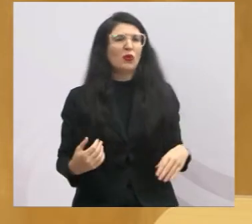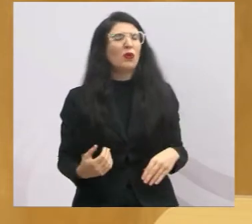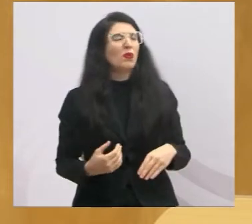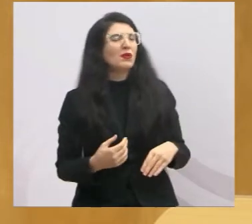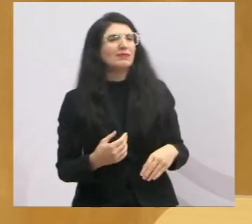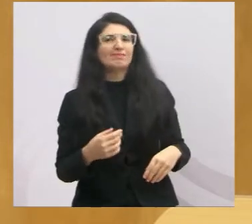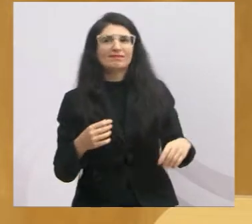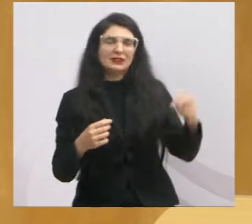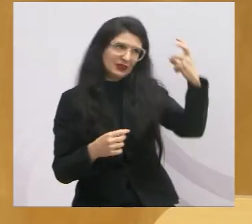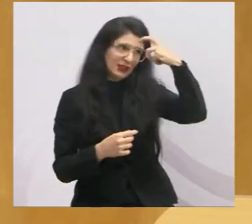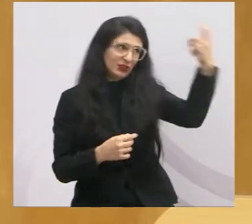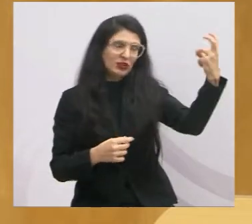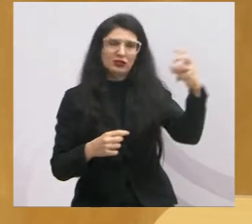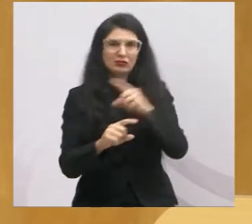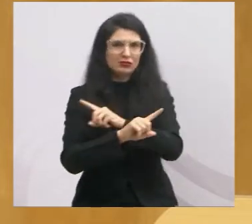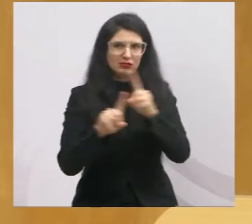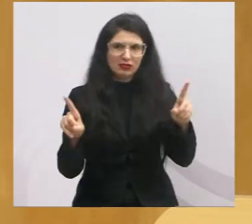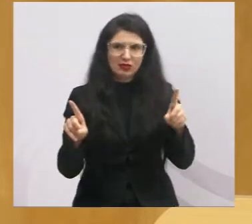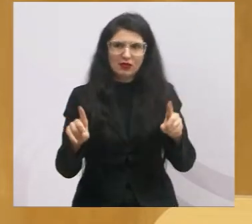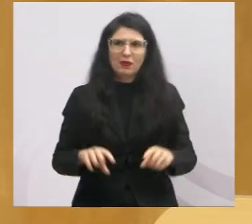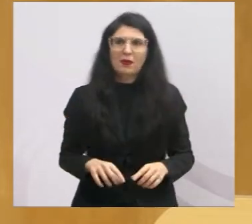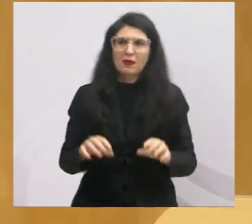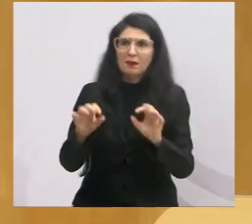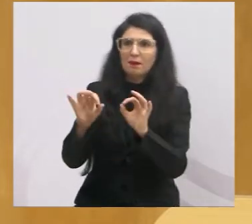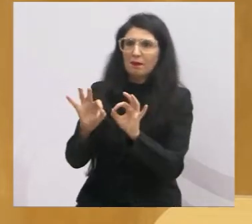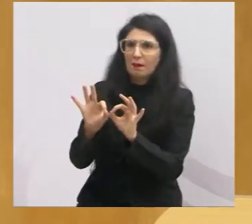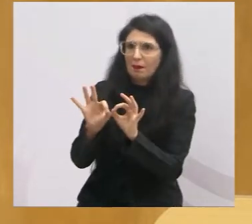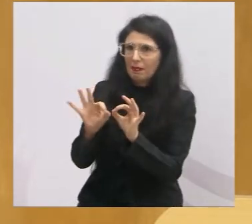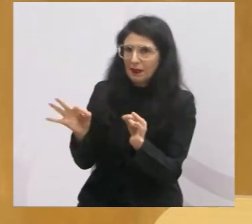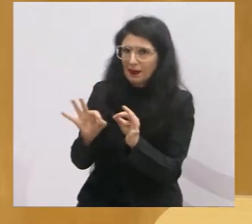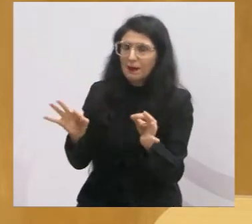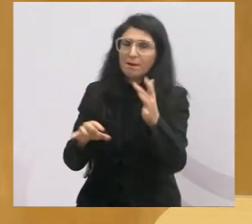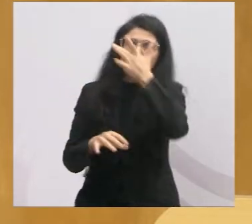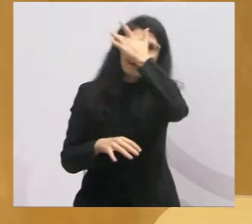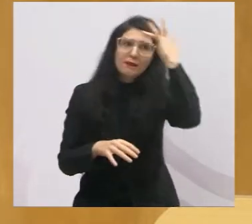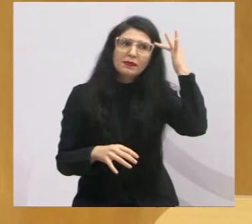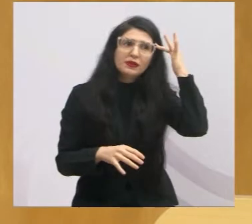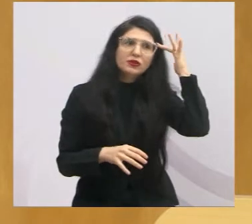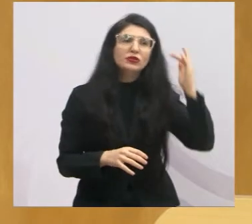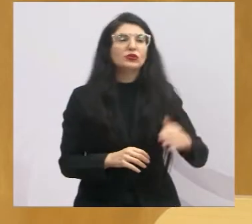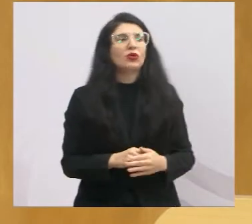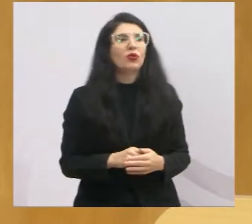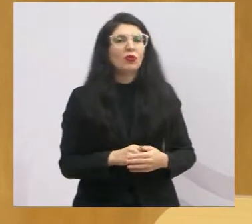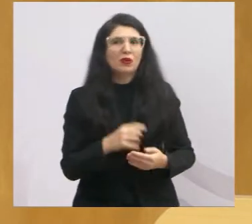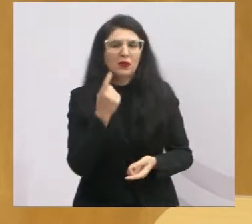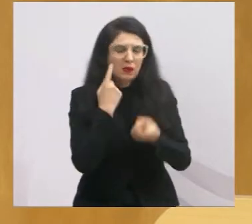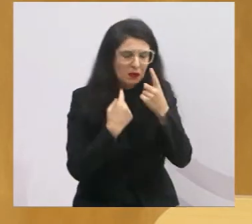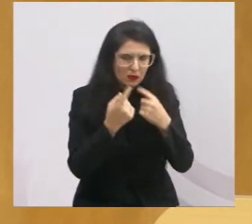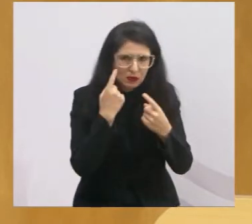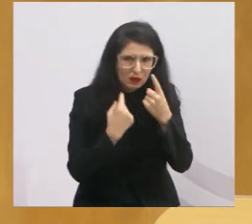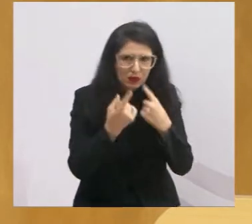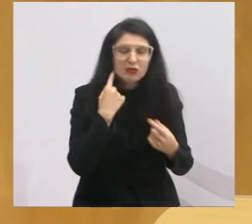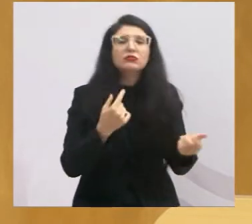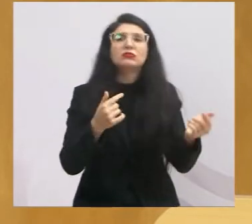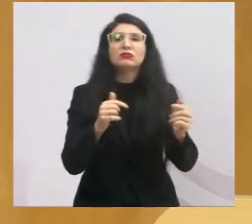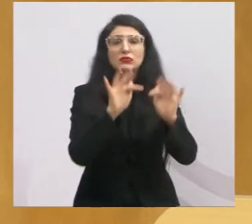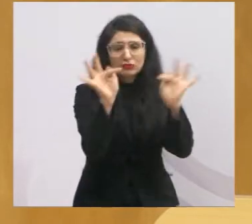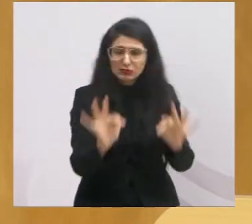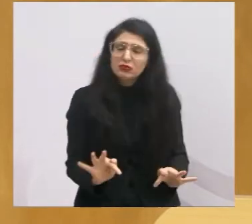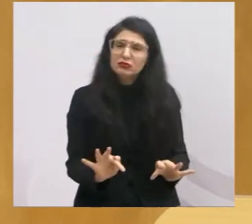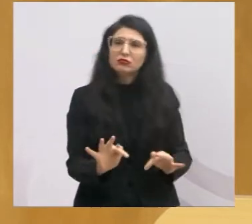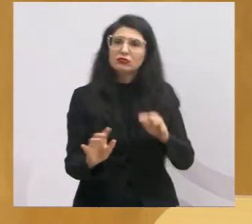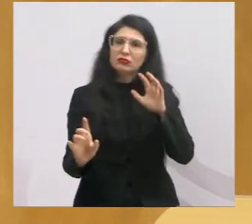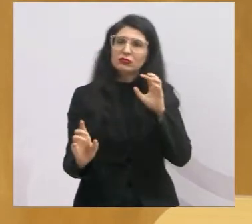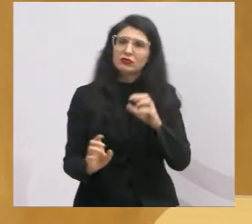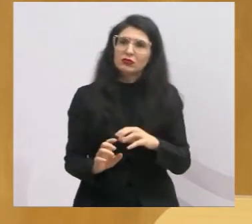Paulinho do Esporte, Abner de Madureira e Sônia Patas da Amizade. Estão todos presentes,